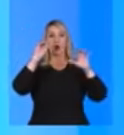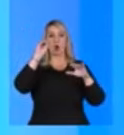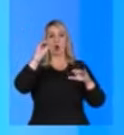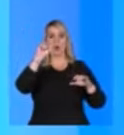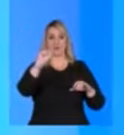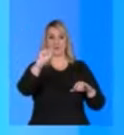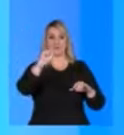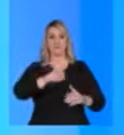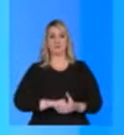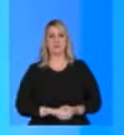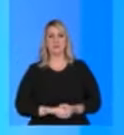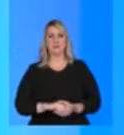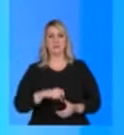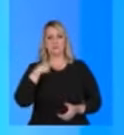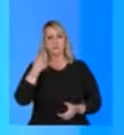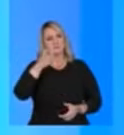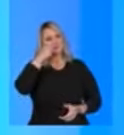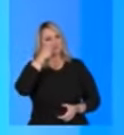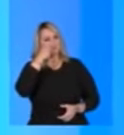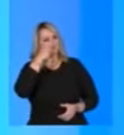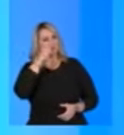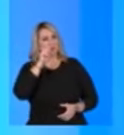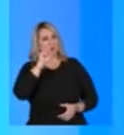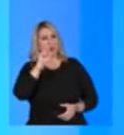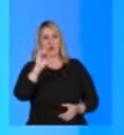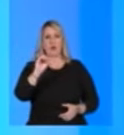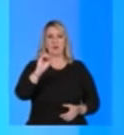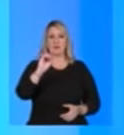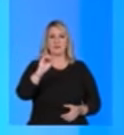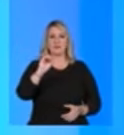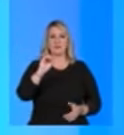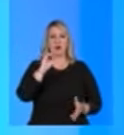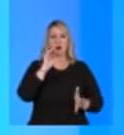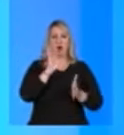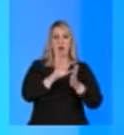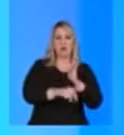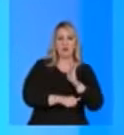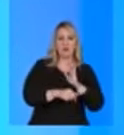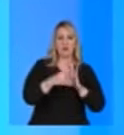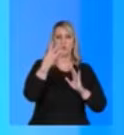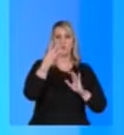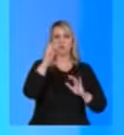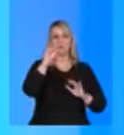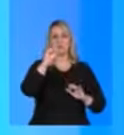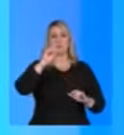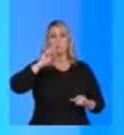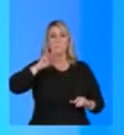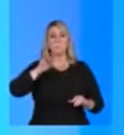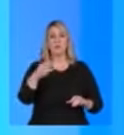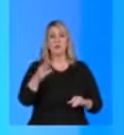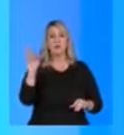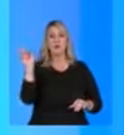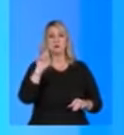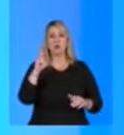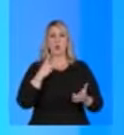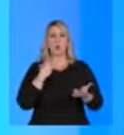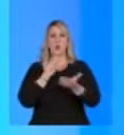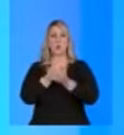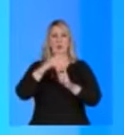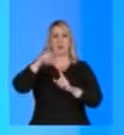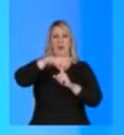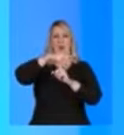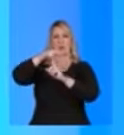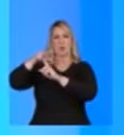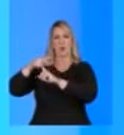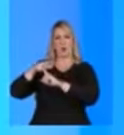osss a gente viu uma os que roubou R 48 milhões de reais comprou helicóptero os